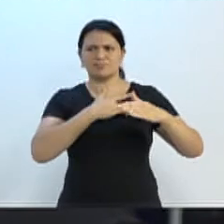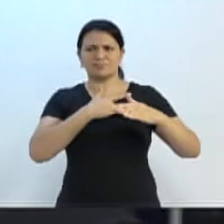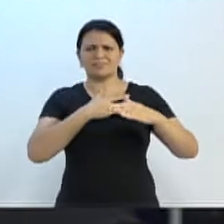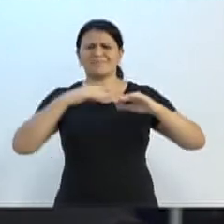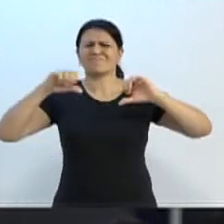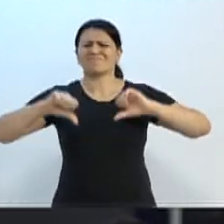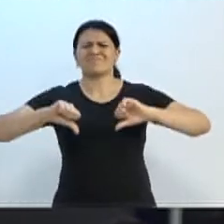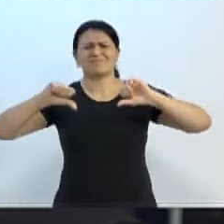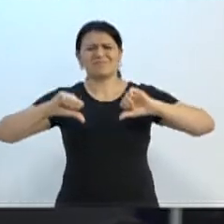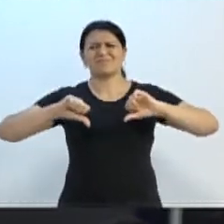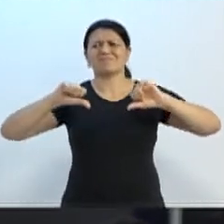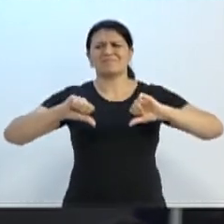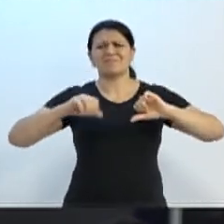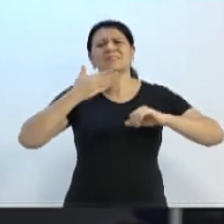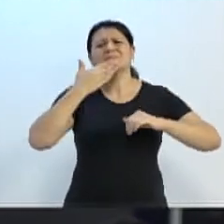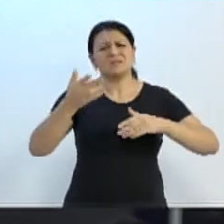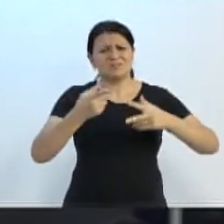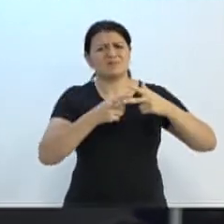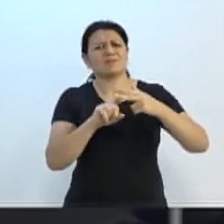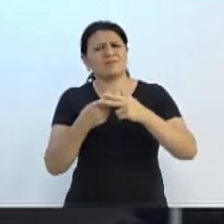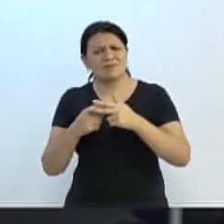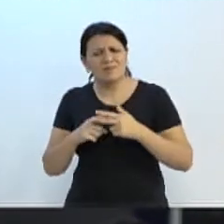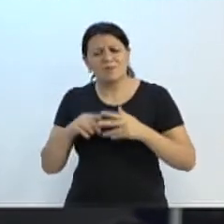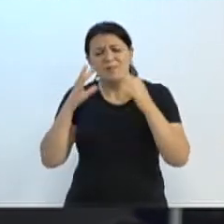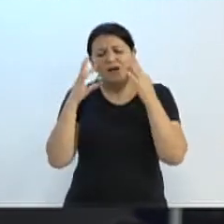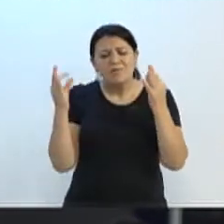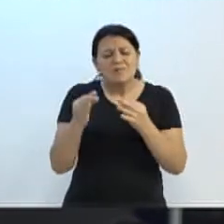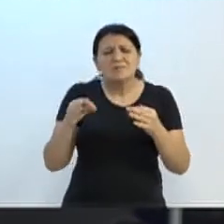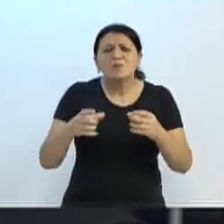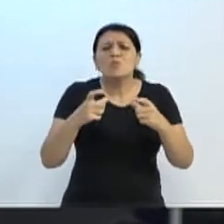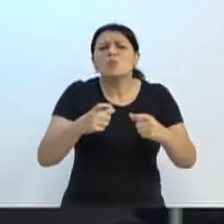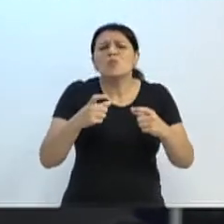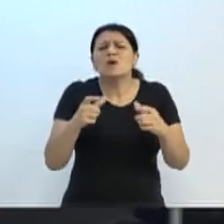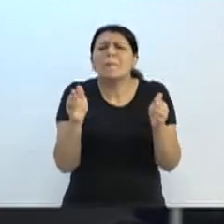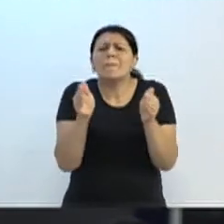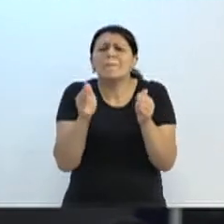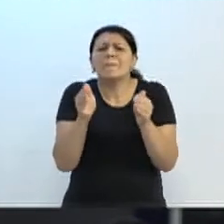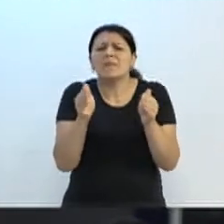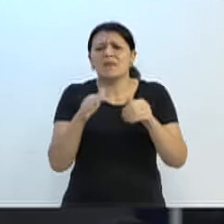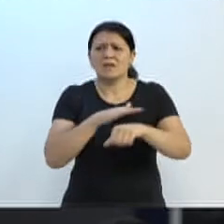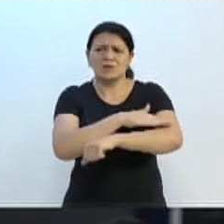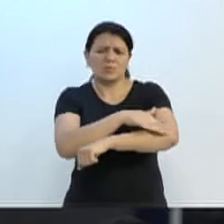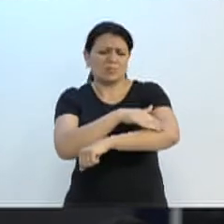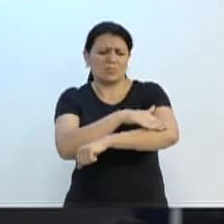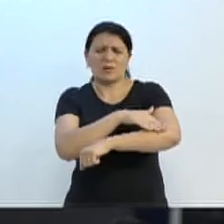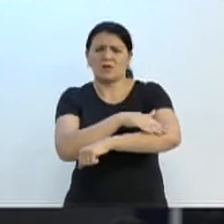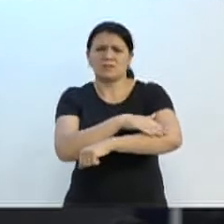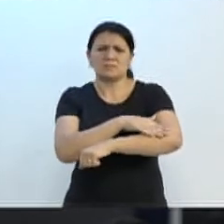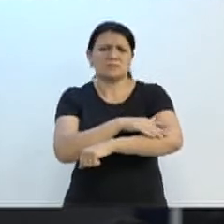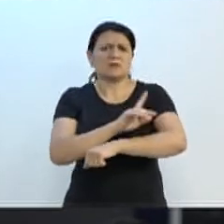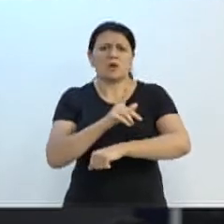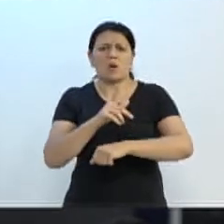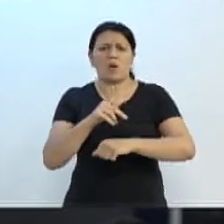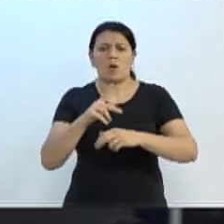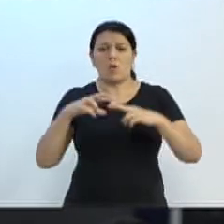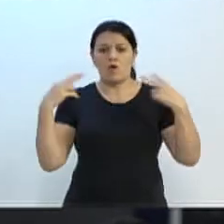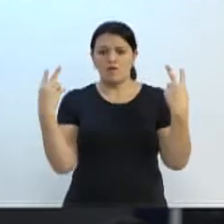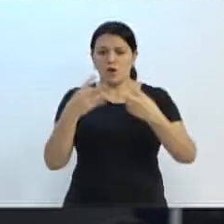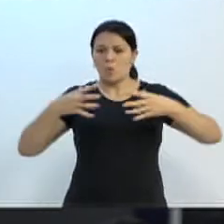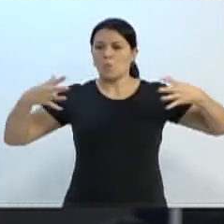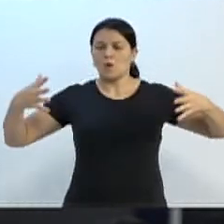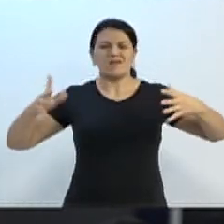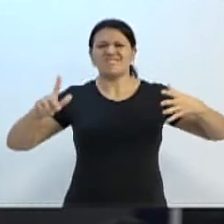pedindo uma reforma geral, uma atenção para aquela praça. É o único espaçozinho, é pequena aquela praça, não é uma praça do tamanho que a Grande Velha merece, apesar de ser a